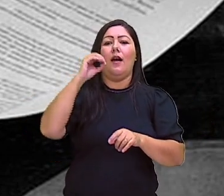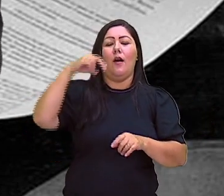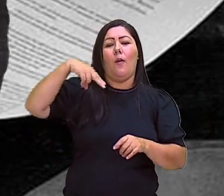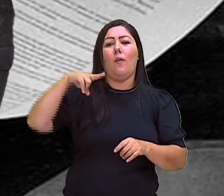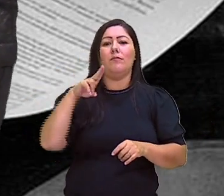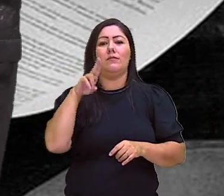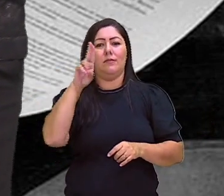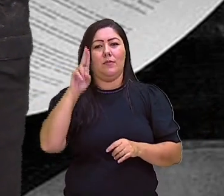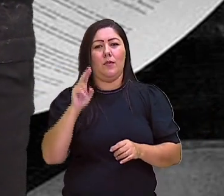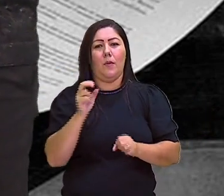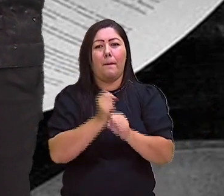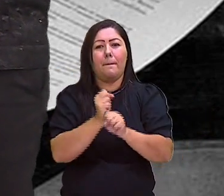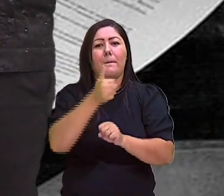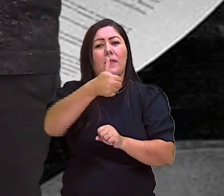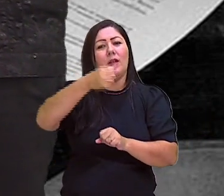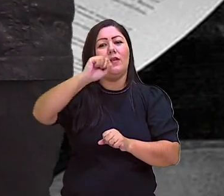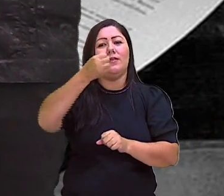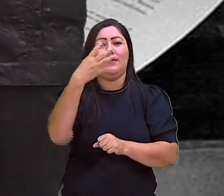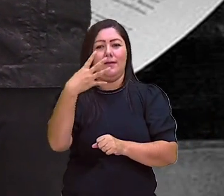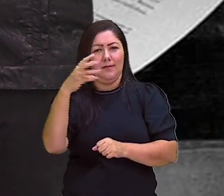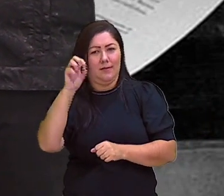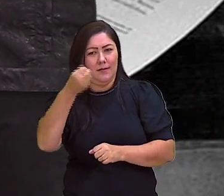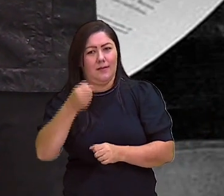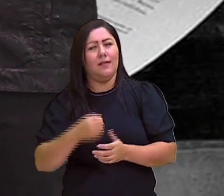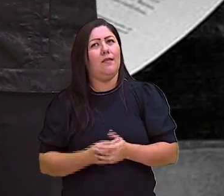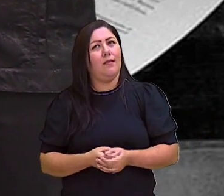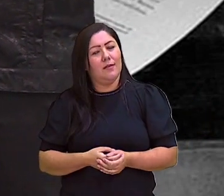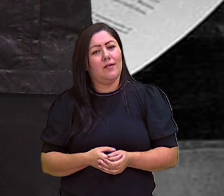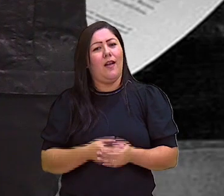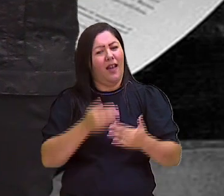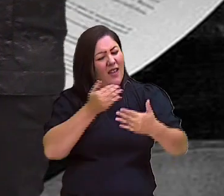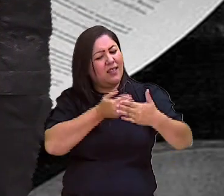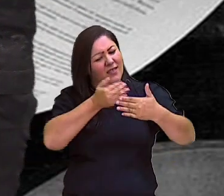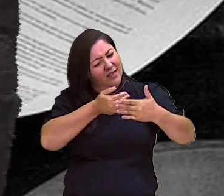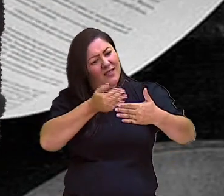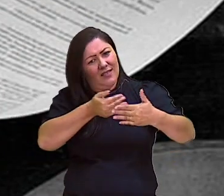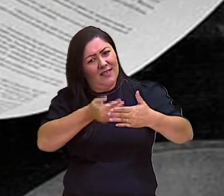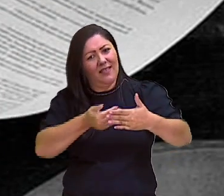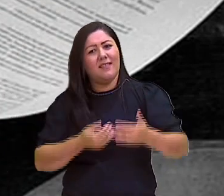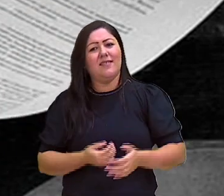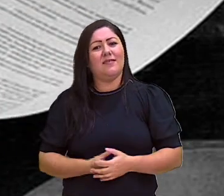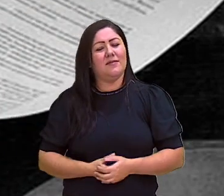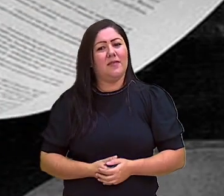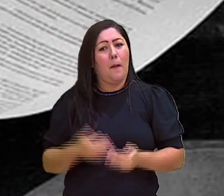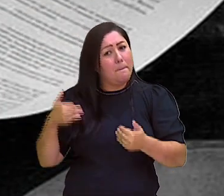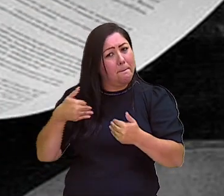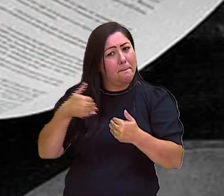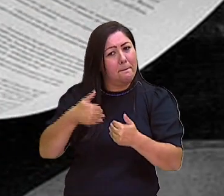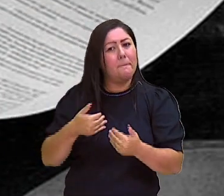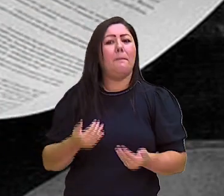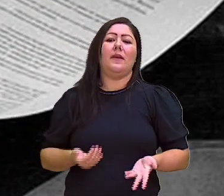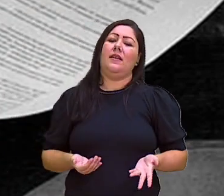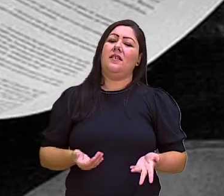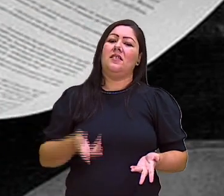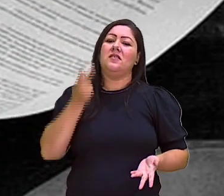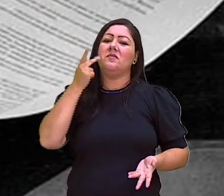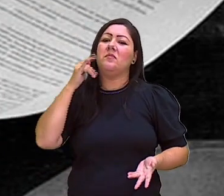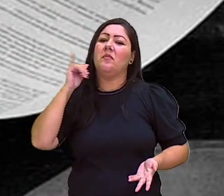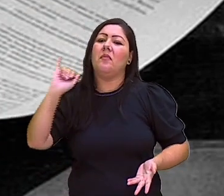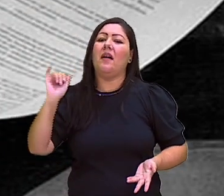1948. Olha como que tudo é tão recente, da idade dos nossos